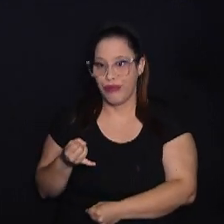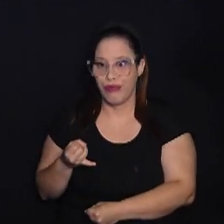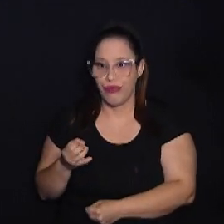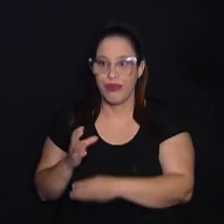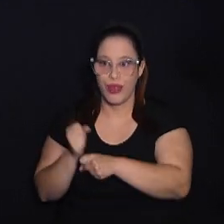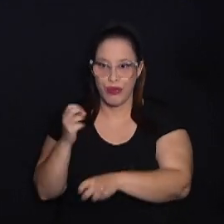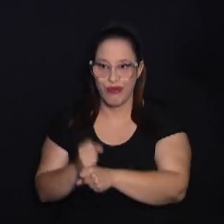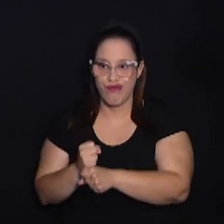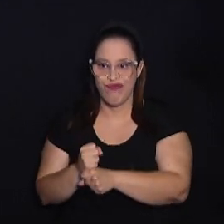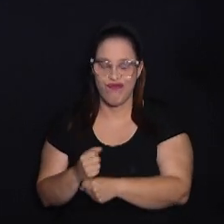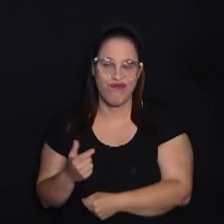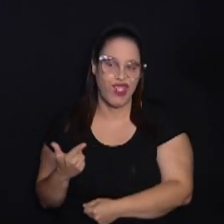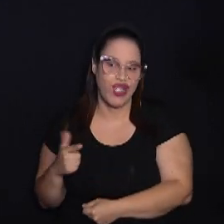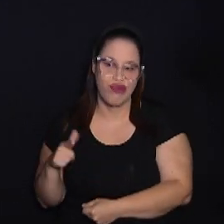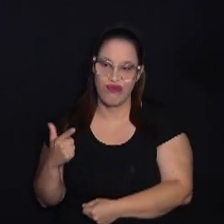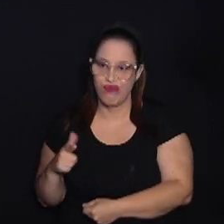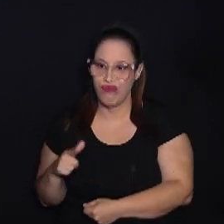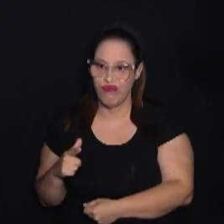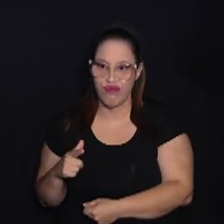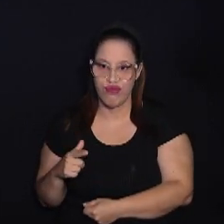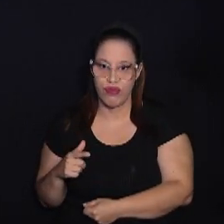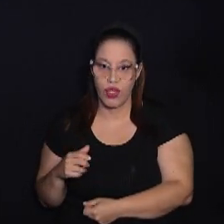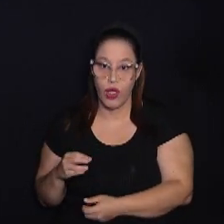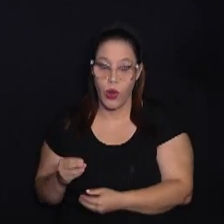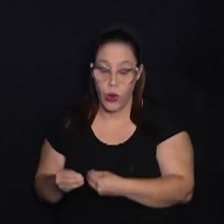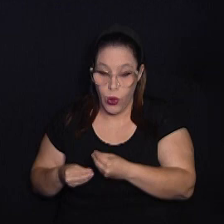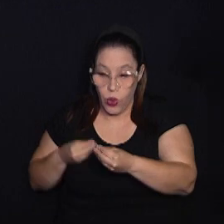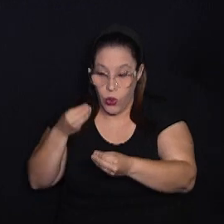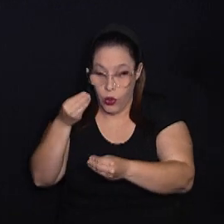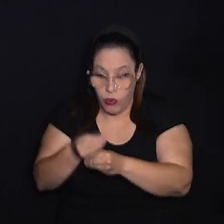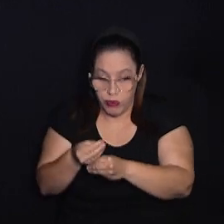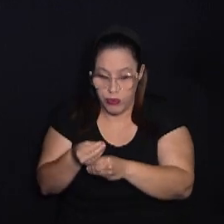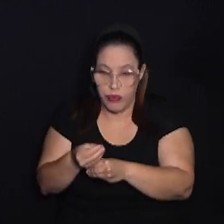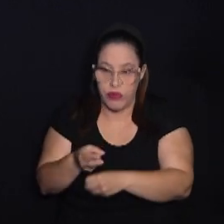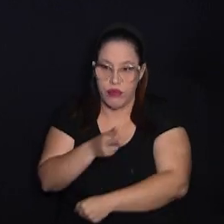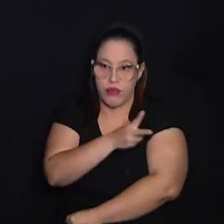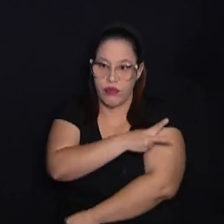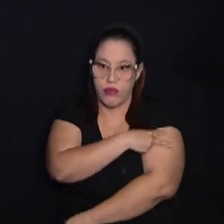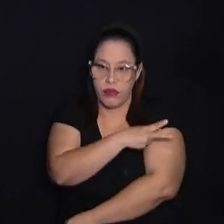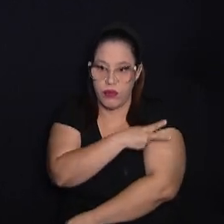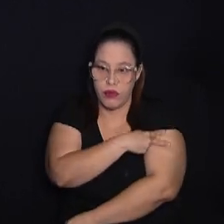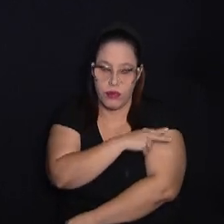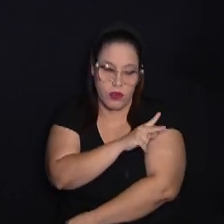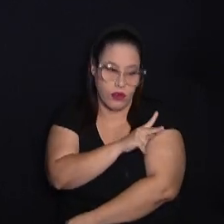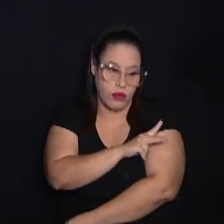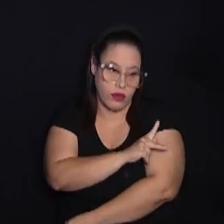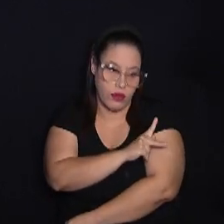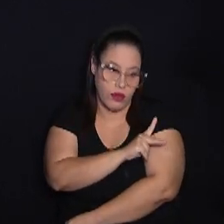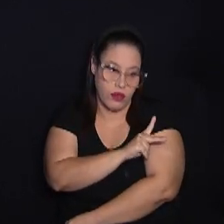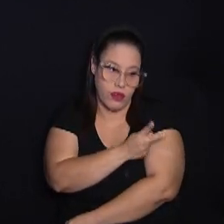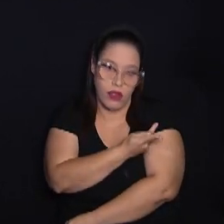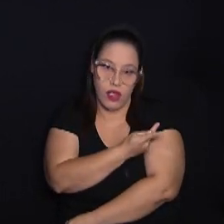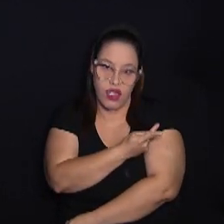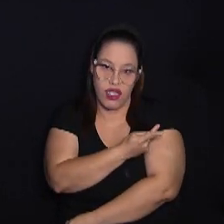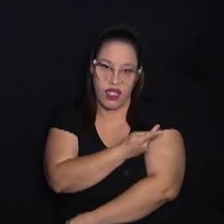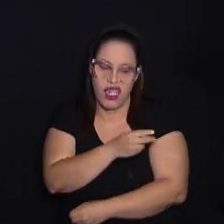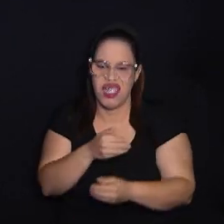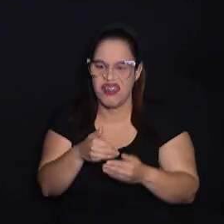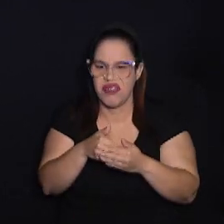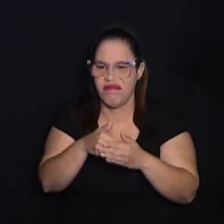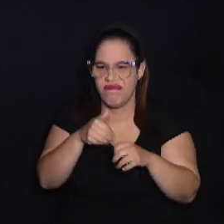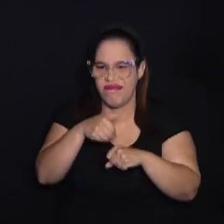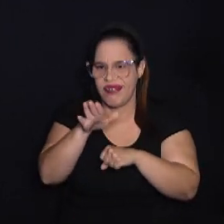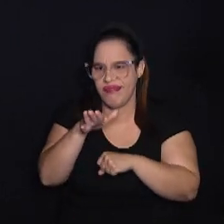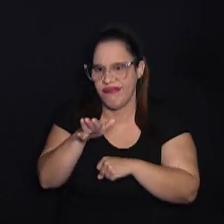êxito. Fui promovida a encarregada de RH. Então, saí.